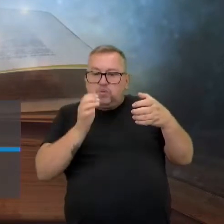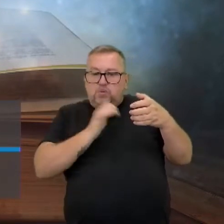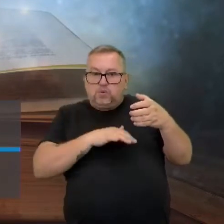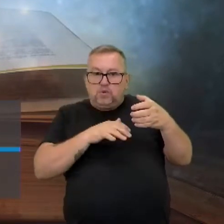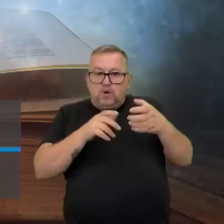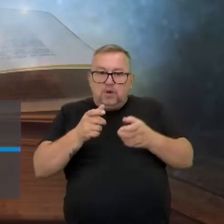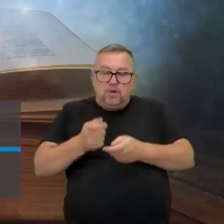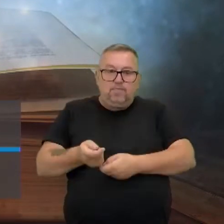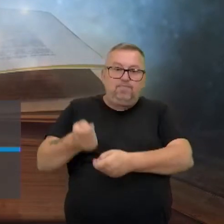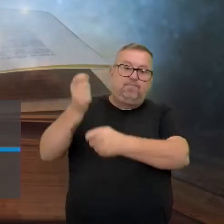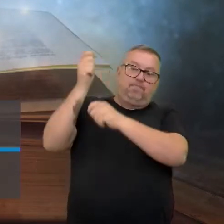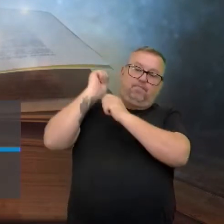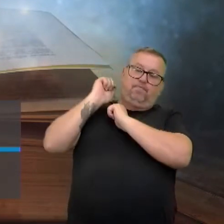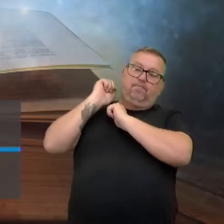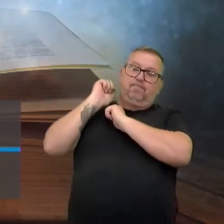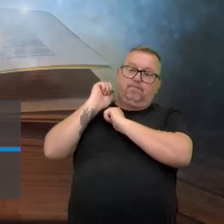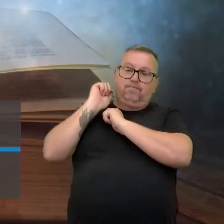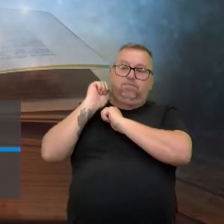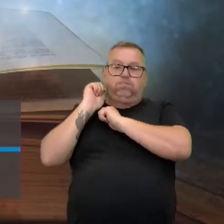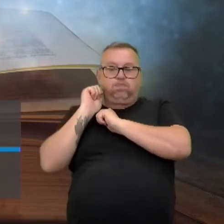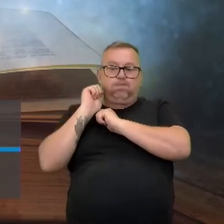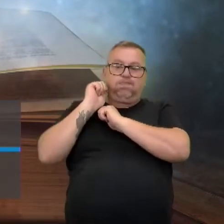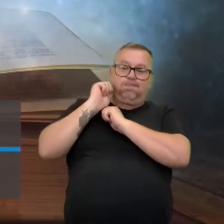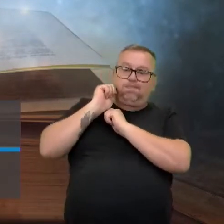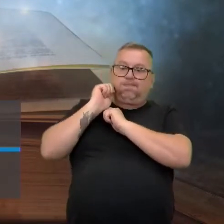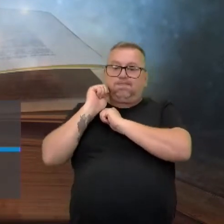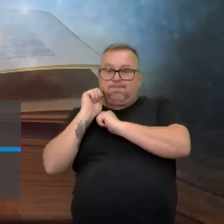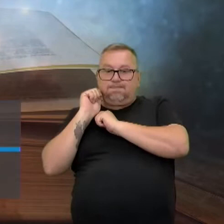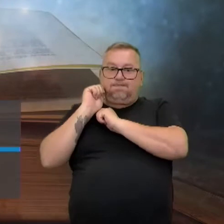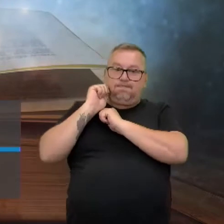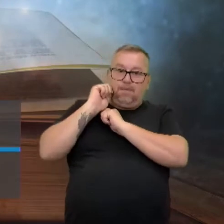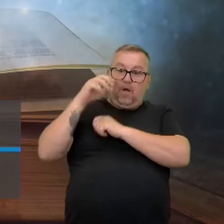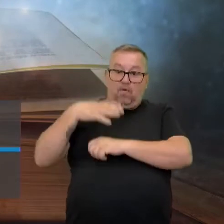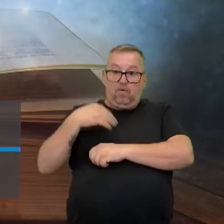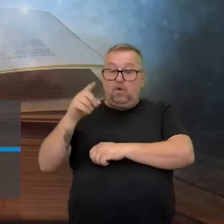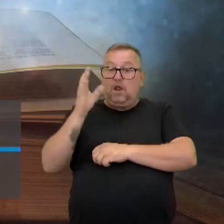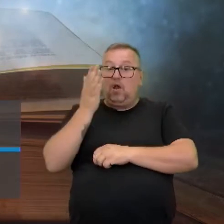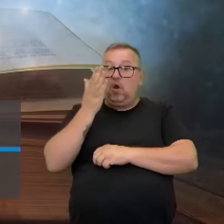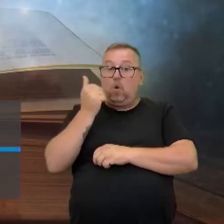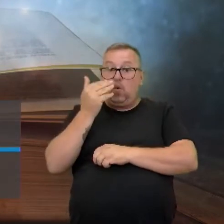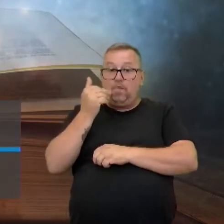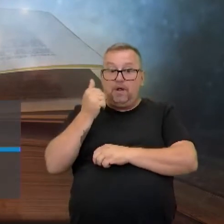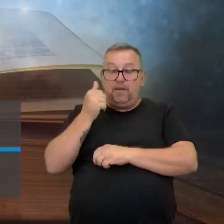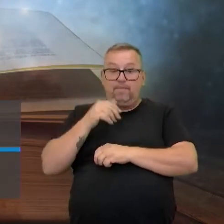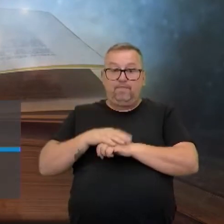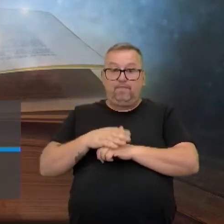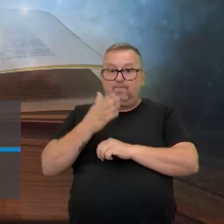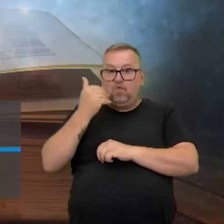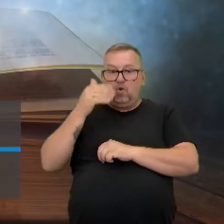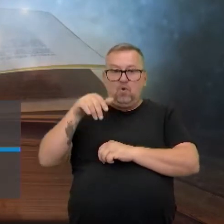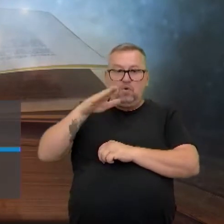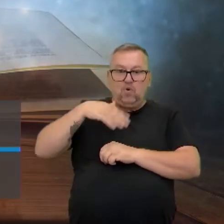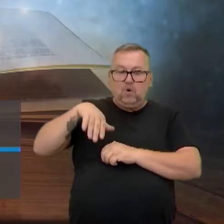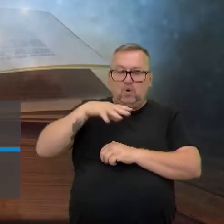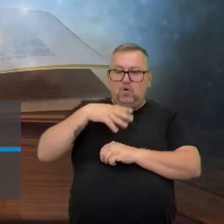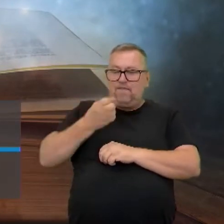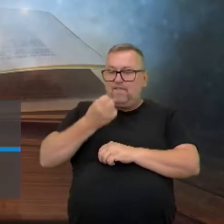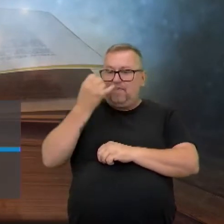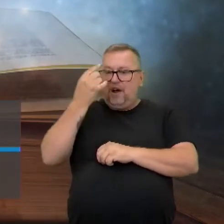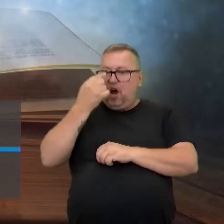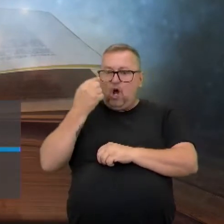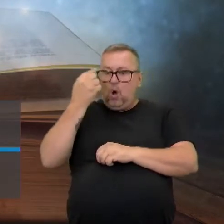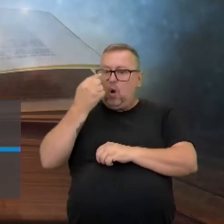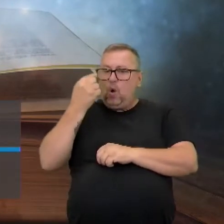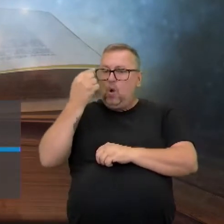os olhos das crianças nas costas e leva para os filhos dele comer, tá? Os filhos deles vão comer esses olhos aí que eles